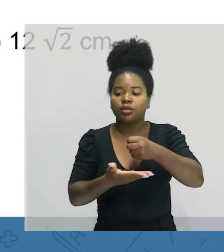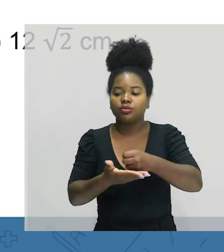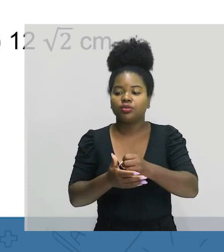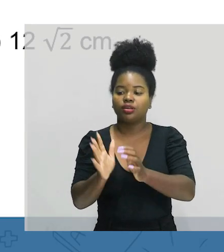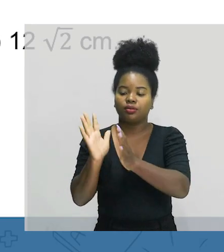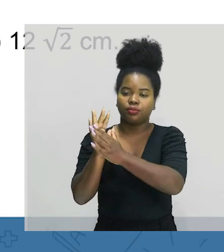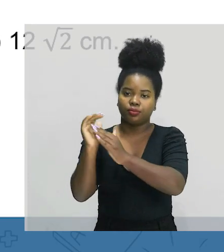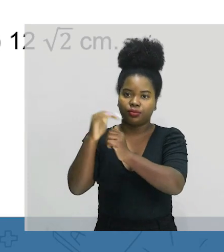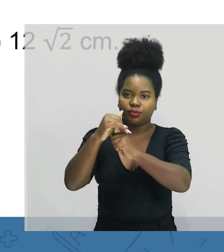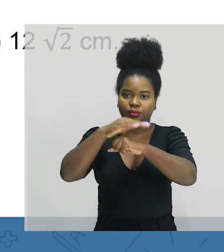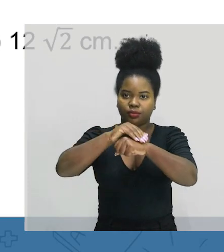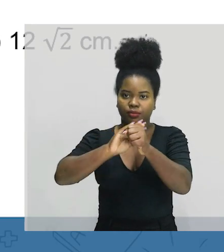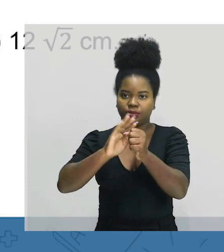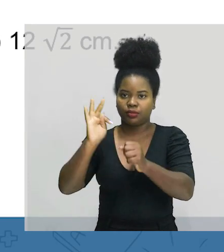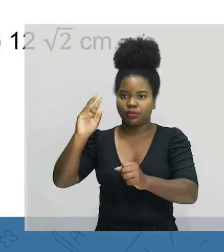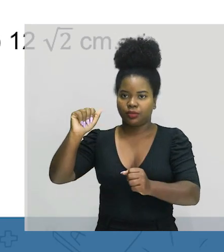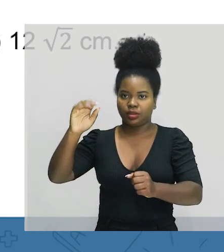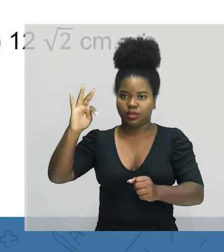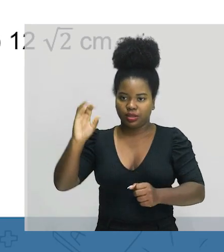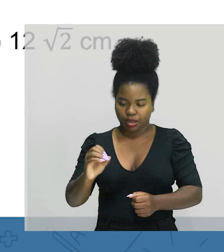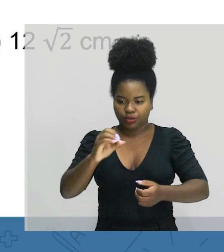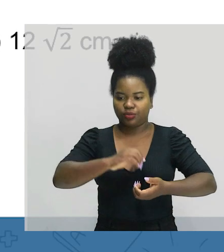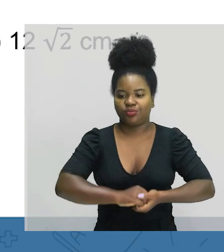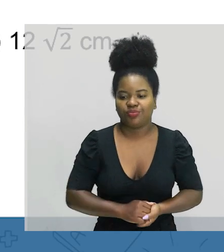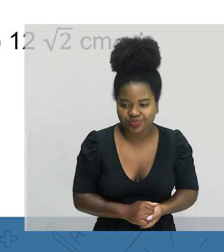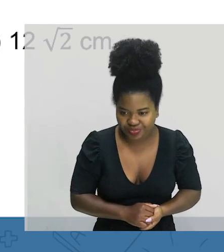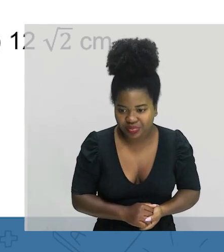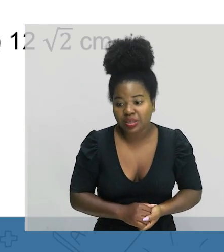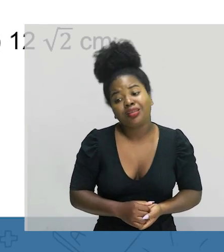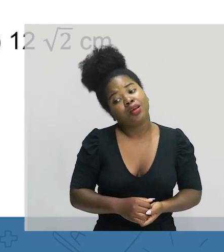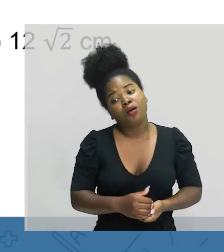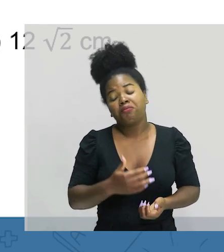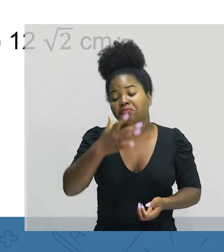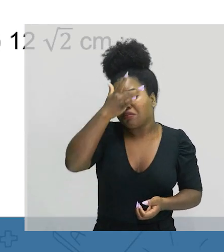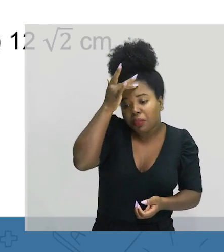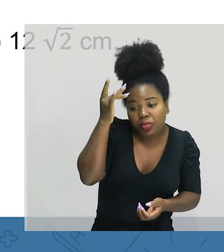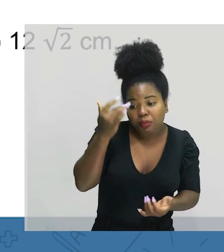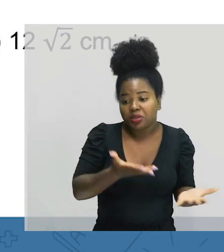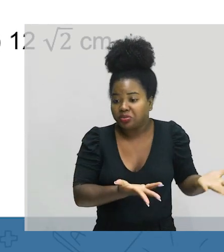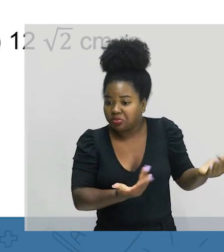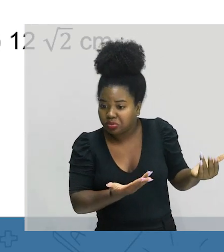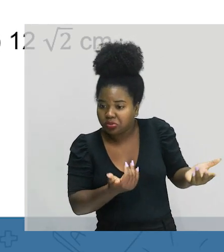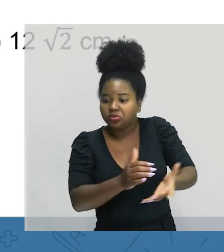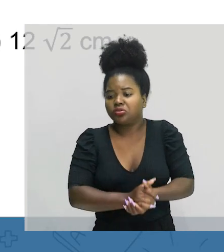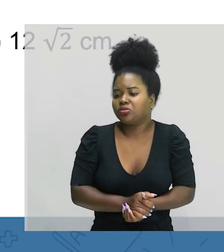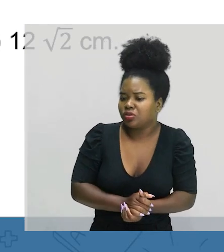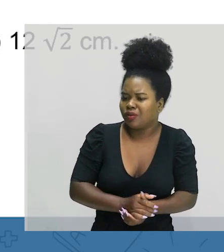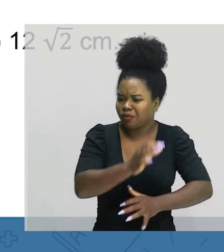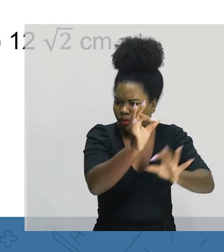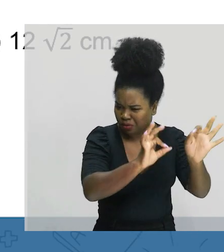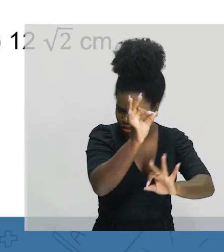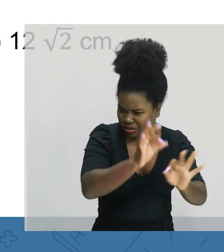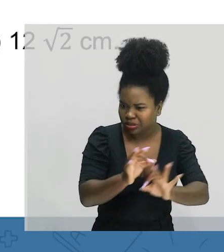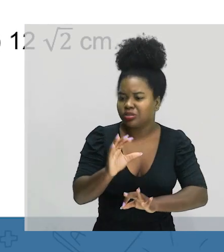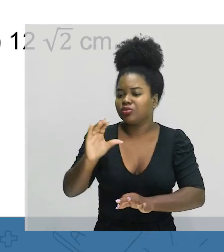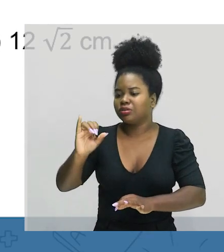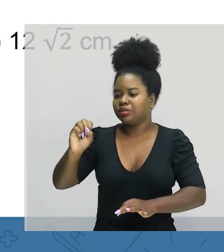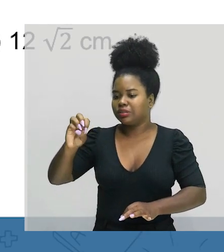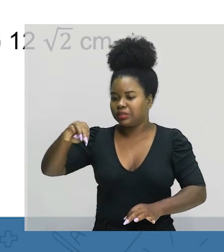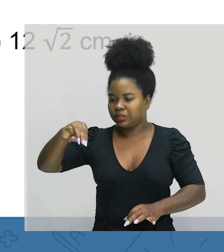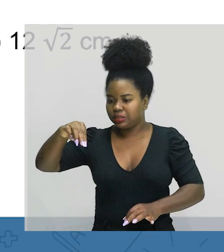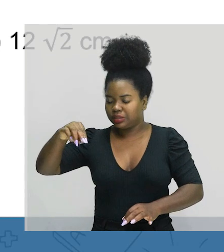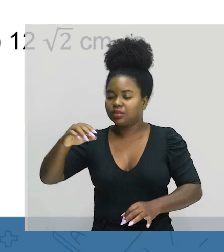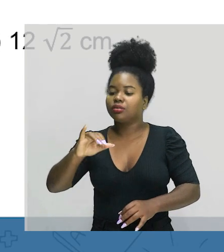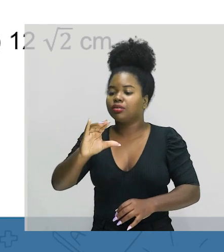resolveu construir um cisne usando a técnica do origami, utilizando uma folha de papel de 18 centímetros por 12